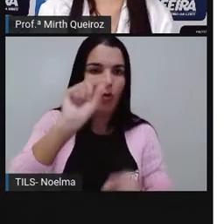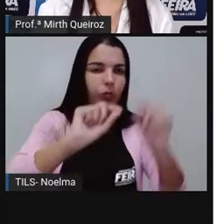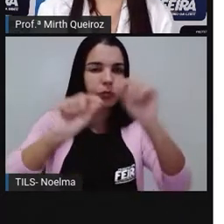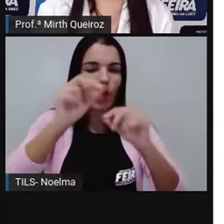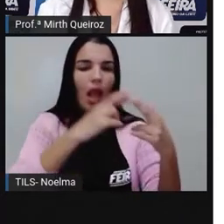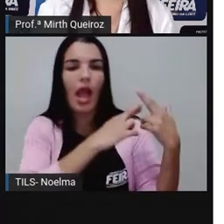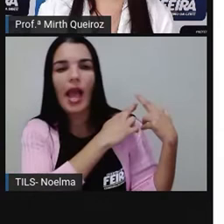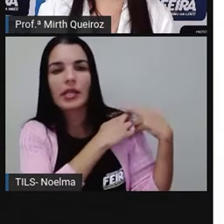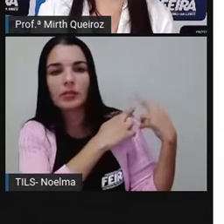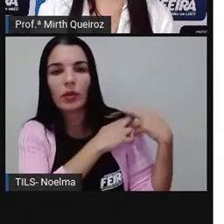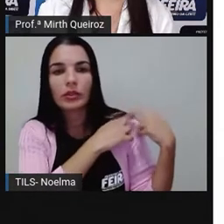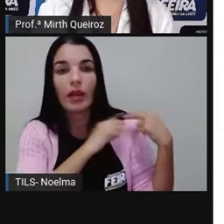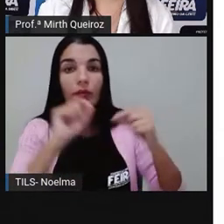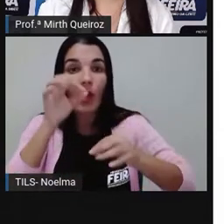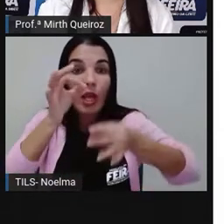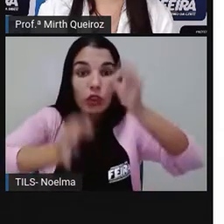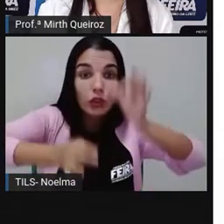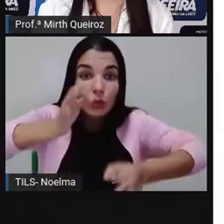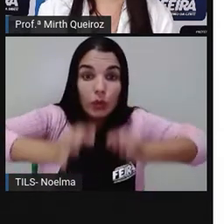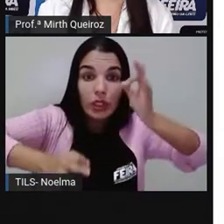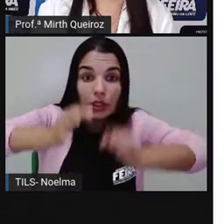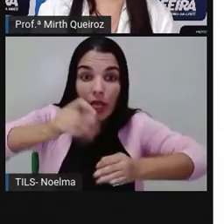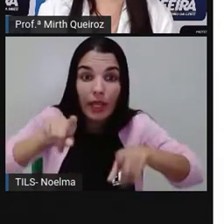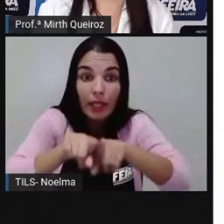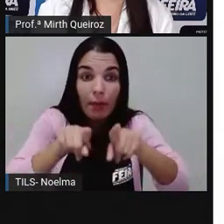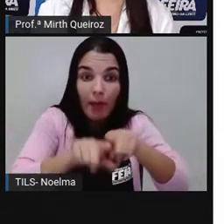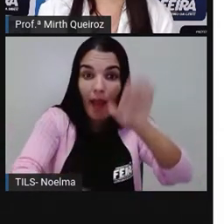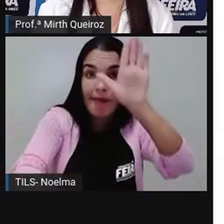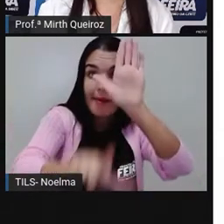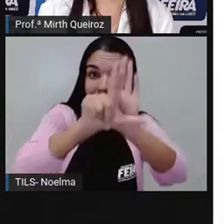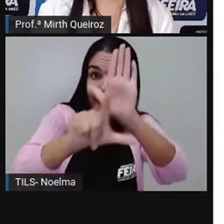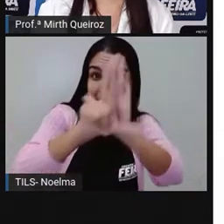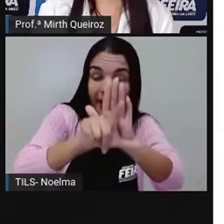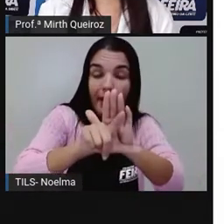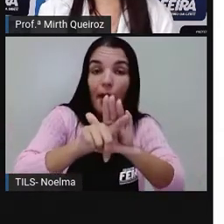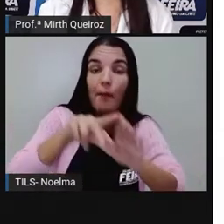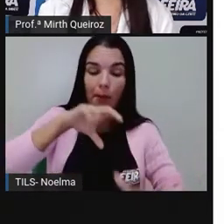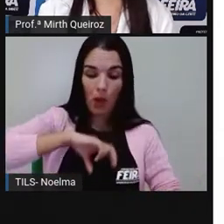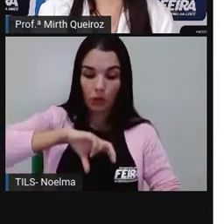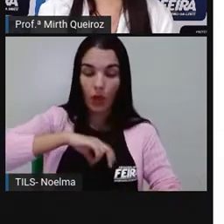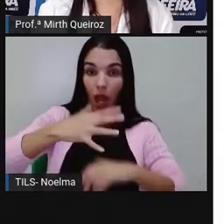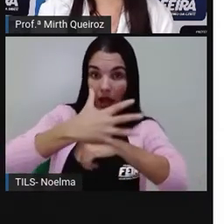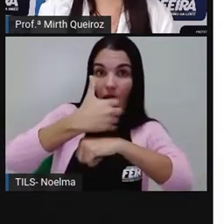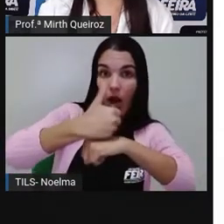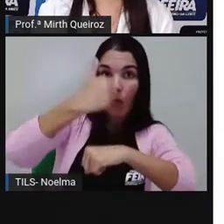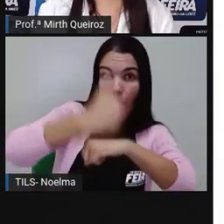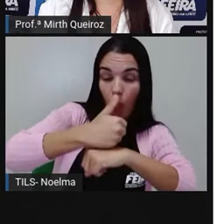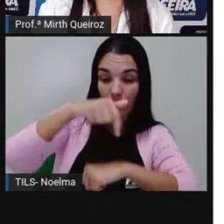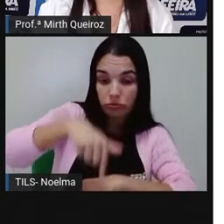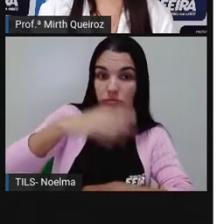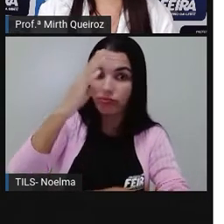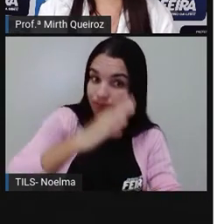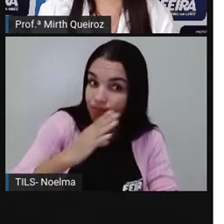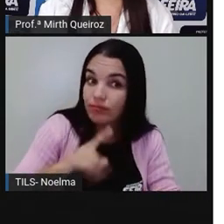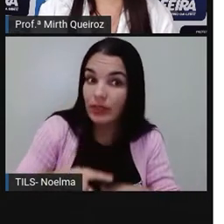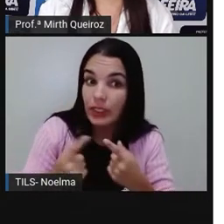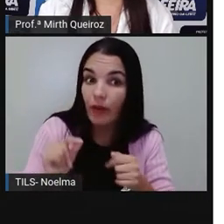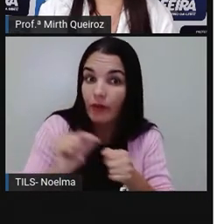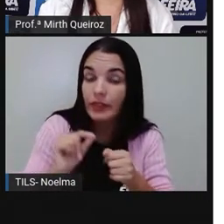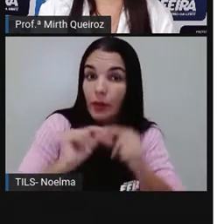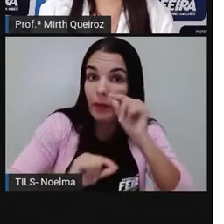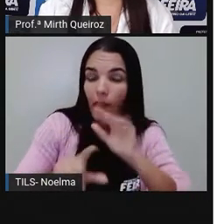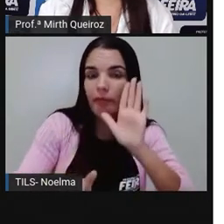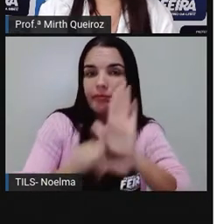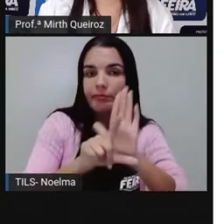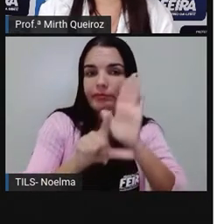responsável, pelas questões jurídicas e pela aplicação da lei portuguesa na colônia. Olha, ele era responsável